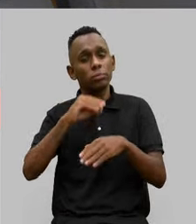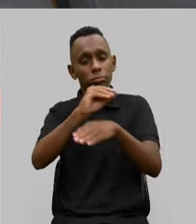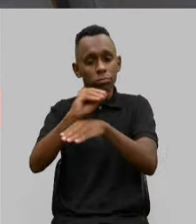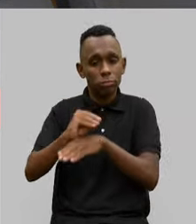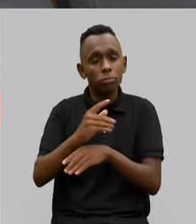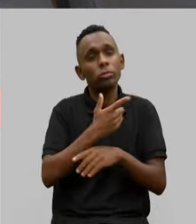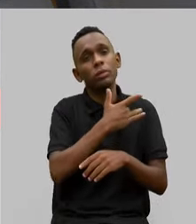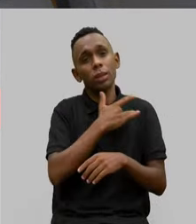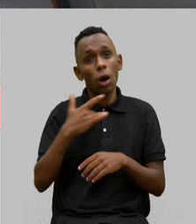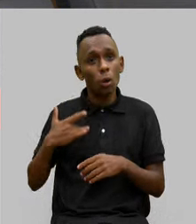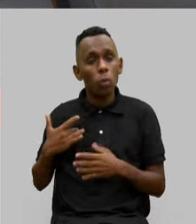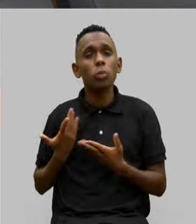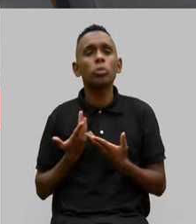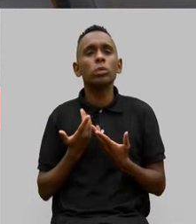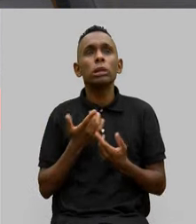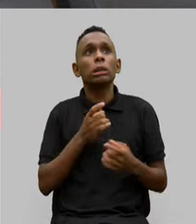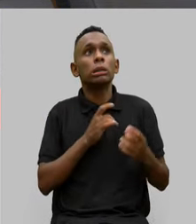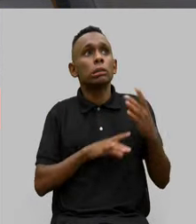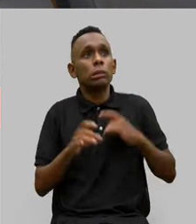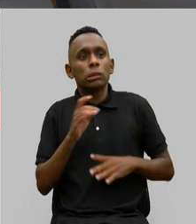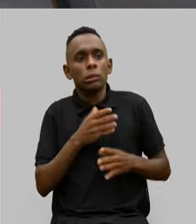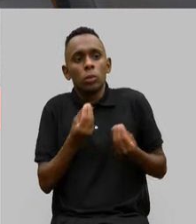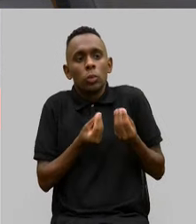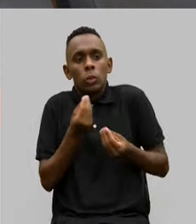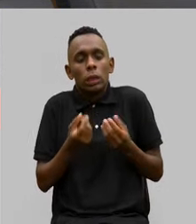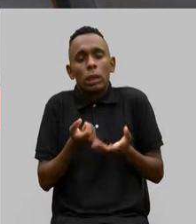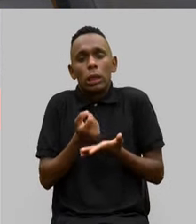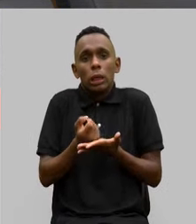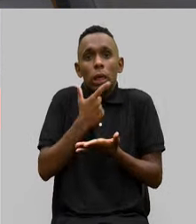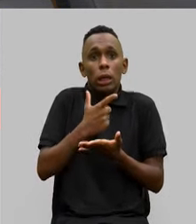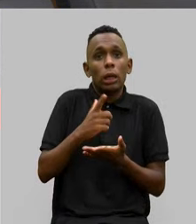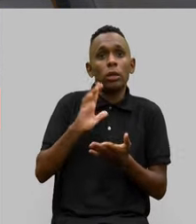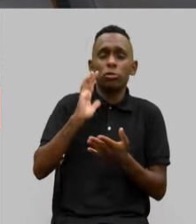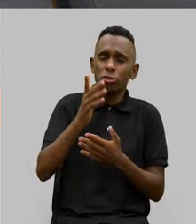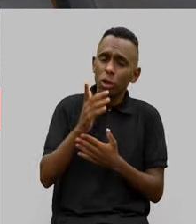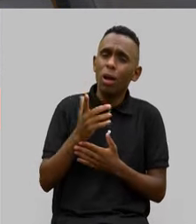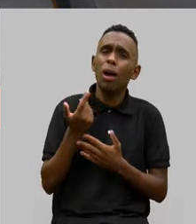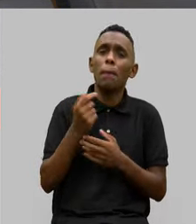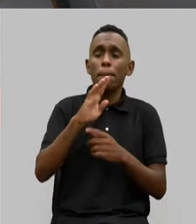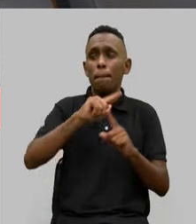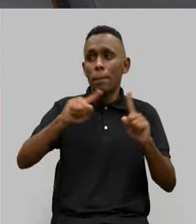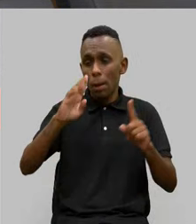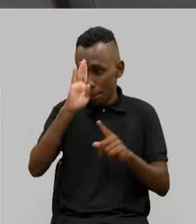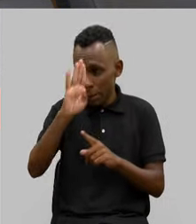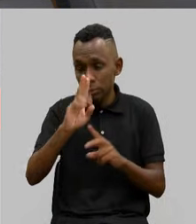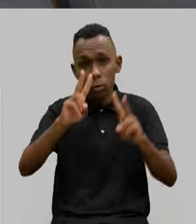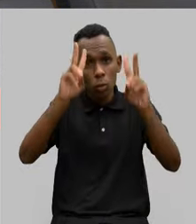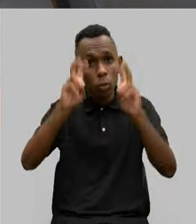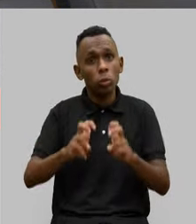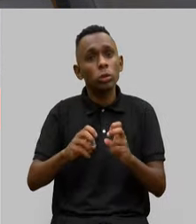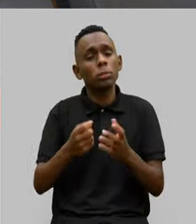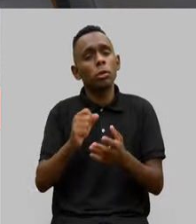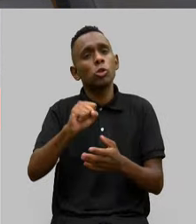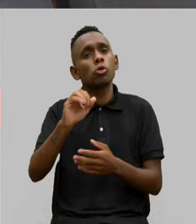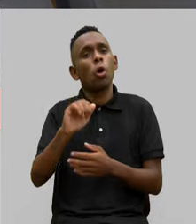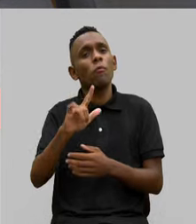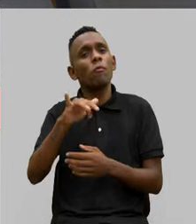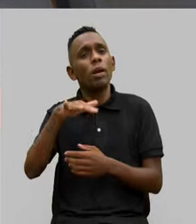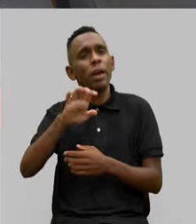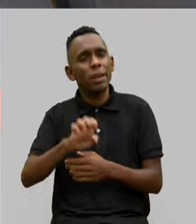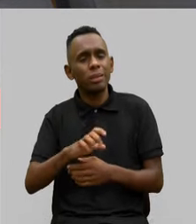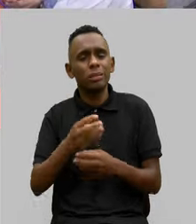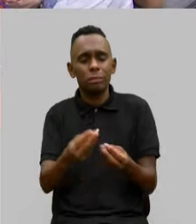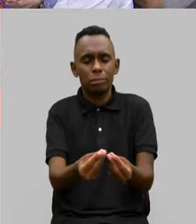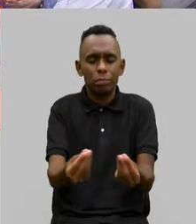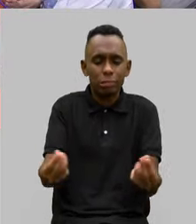tinha medo né Eu não sabia que que tinha ali dentro desde a questão do doseamento mas principalmente pela questão dos solventes contaminação de solo